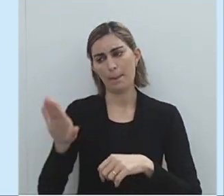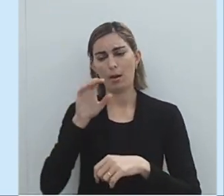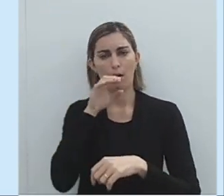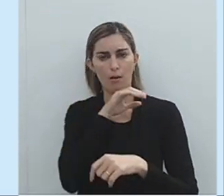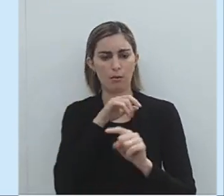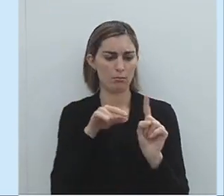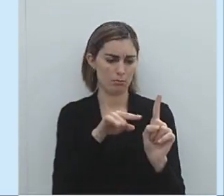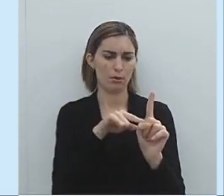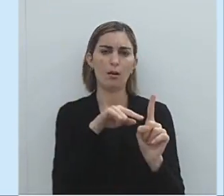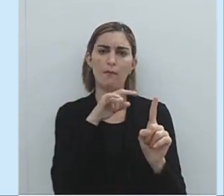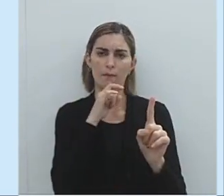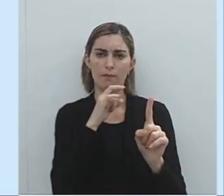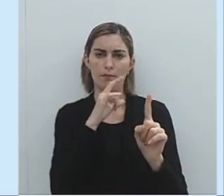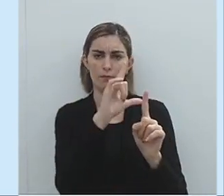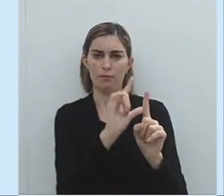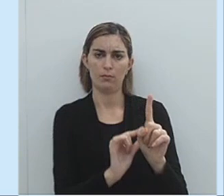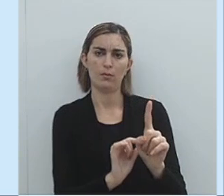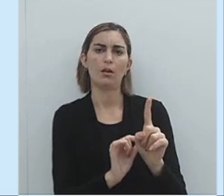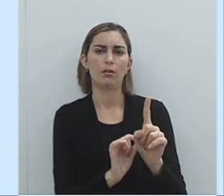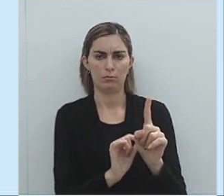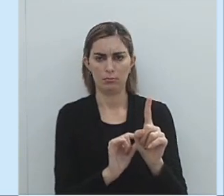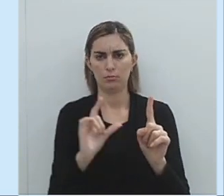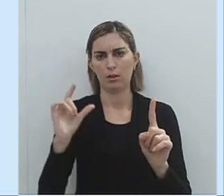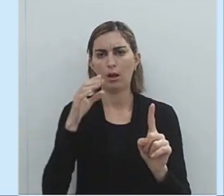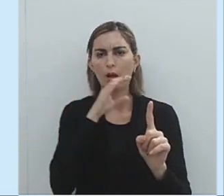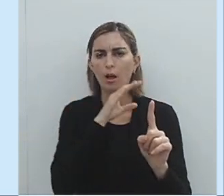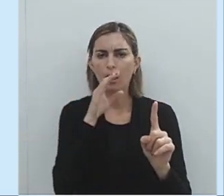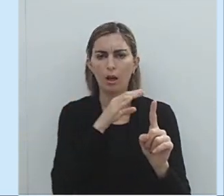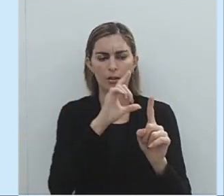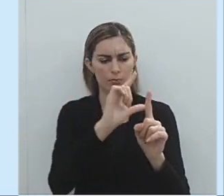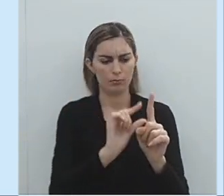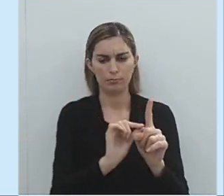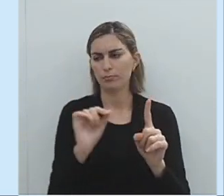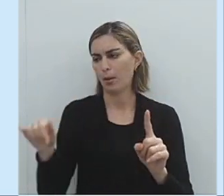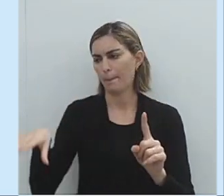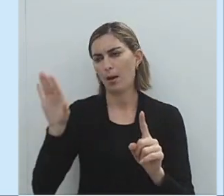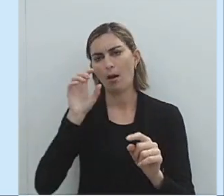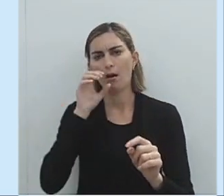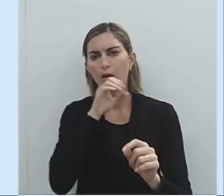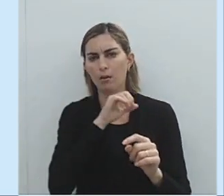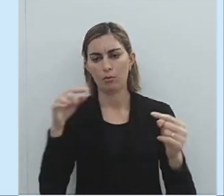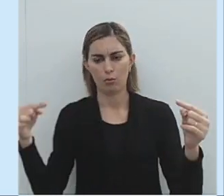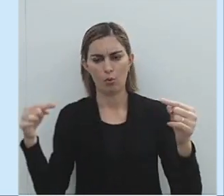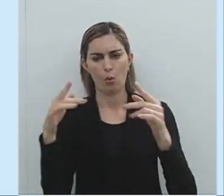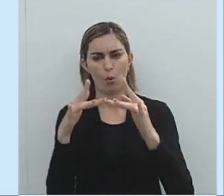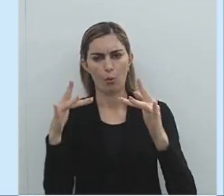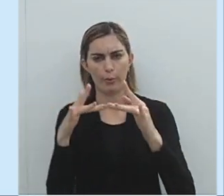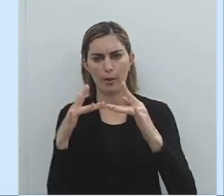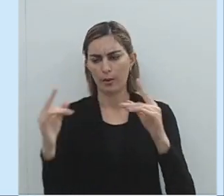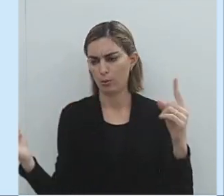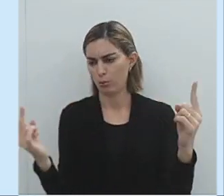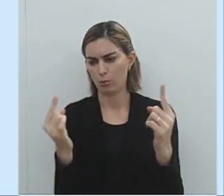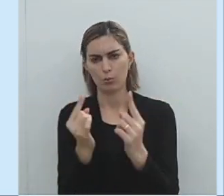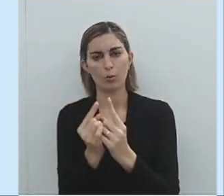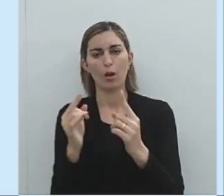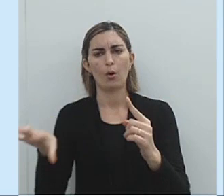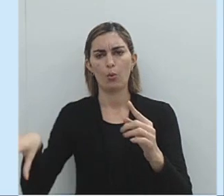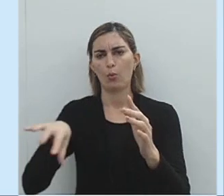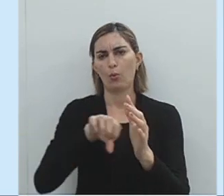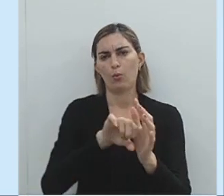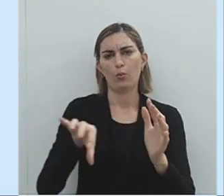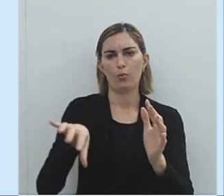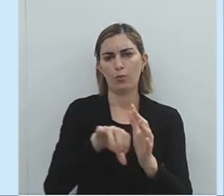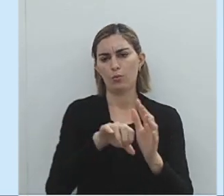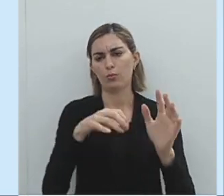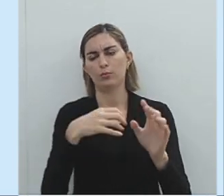mais quente, o outro pode estar menos quente. Quando eles irão ter contato um com o outro, vai ocorrer